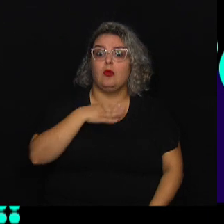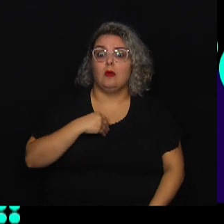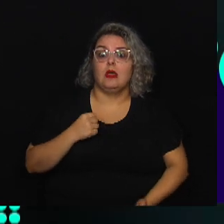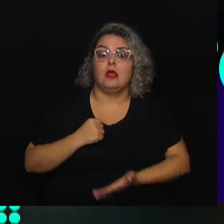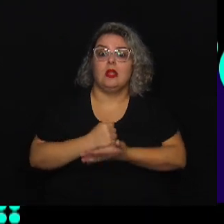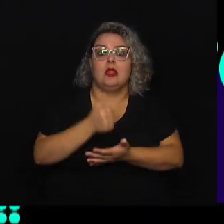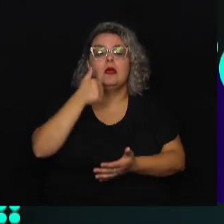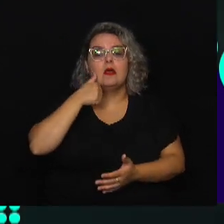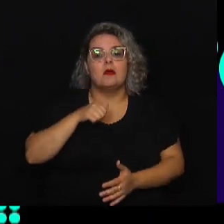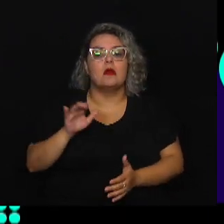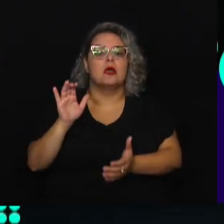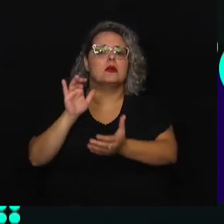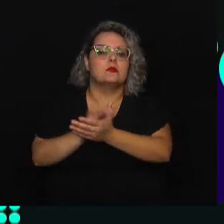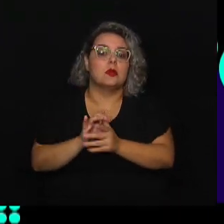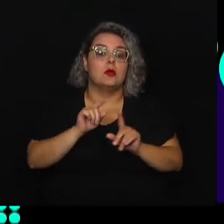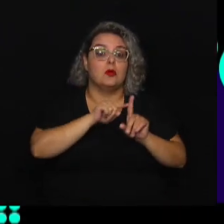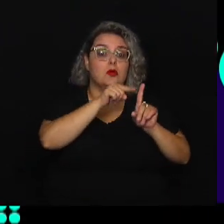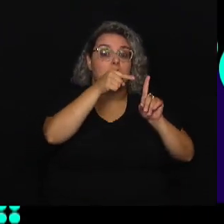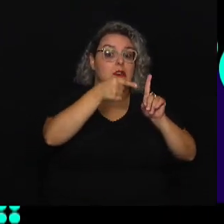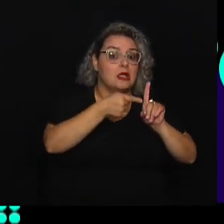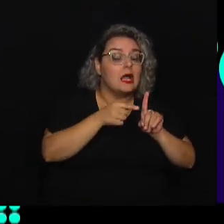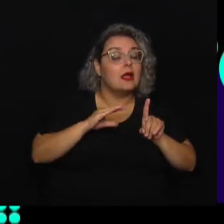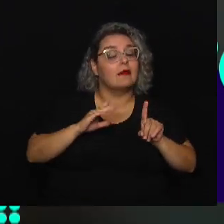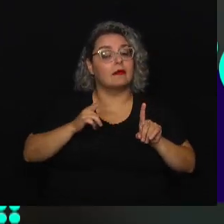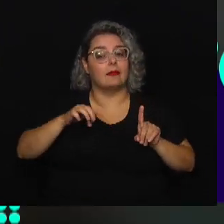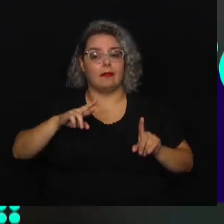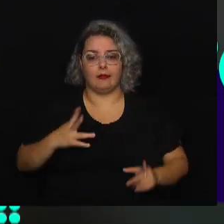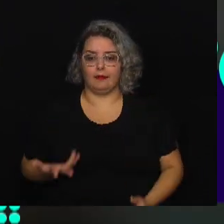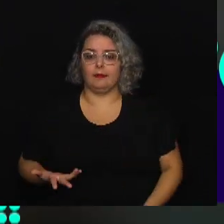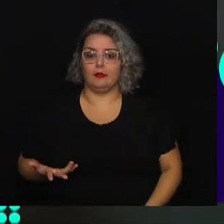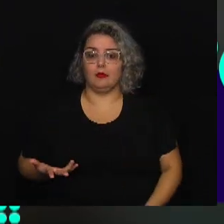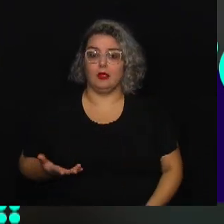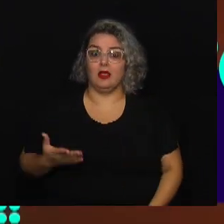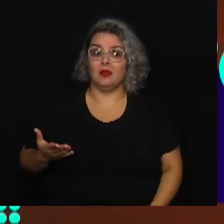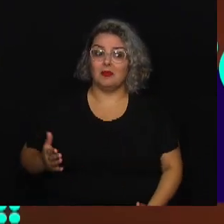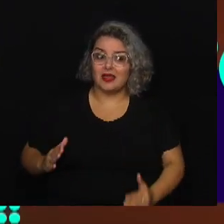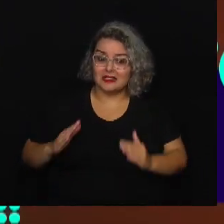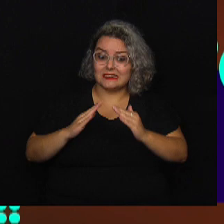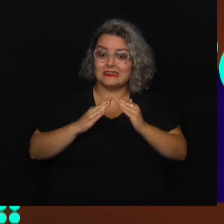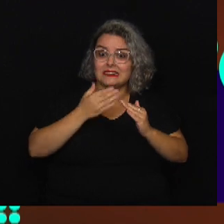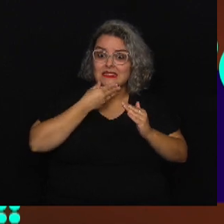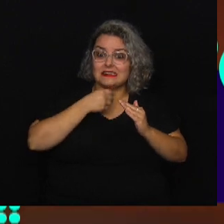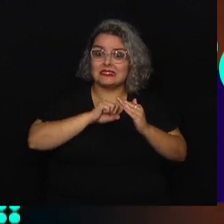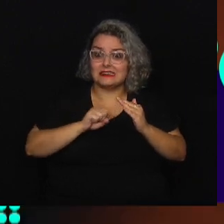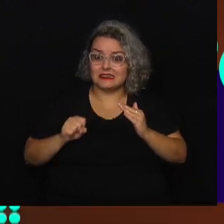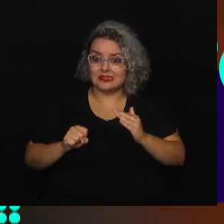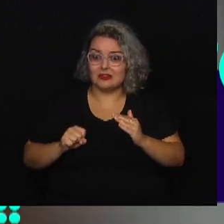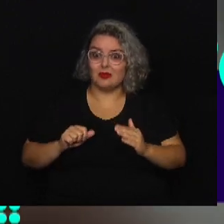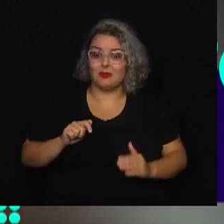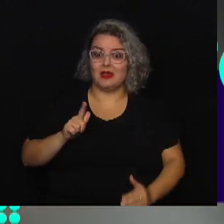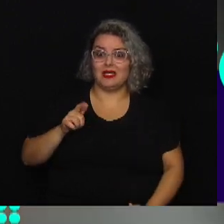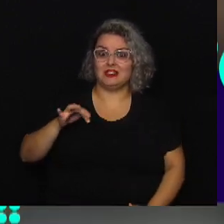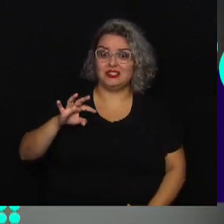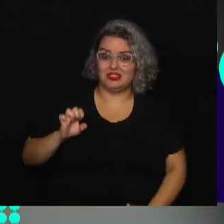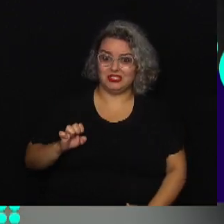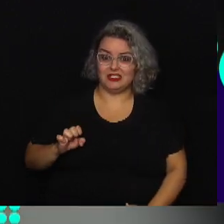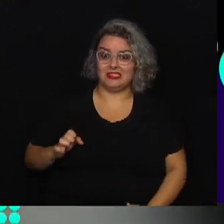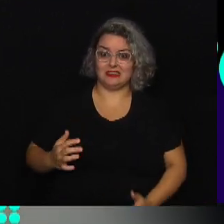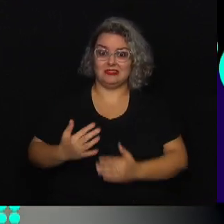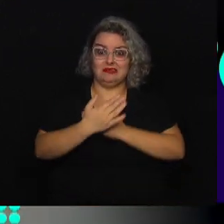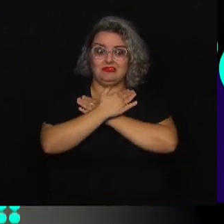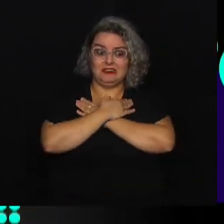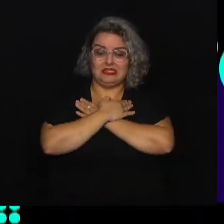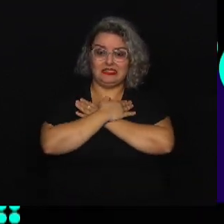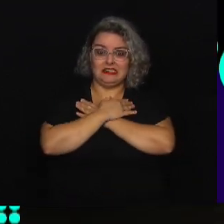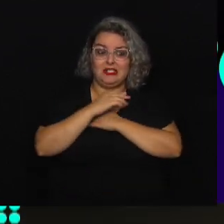esposa Claire, que está grávida. Só que a casa do sogro também funciona como uma agência funerária e o necrotério fica